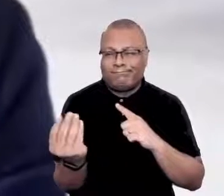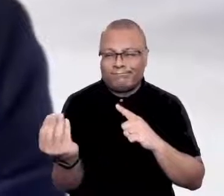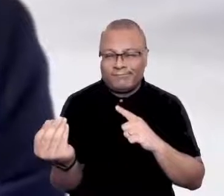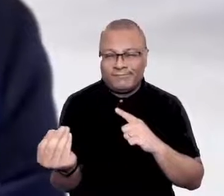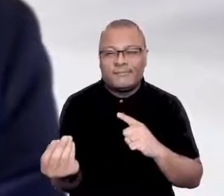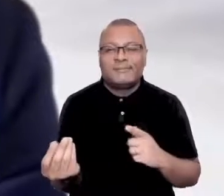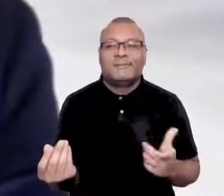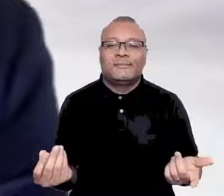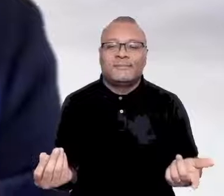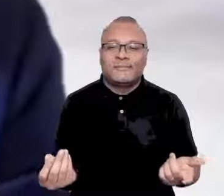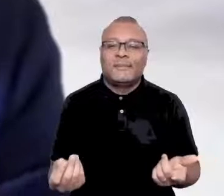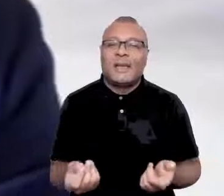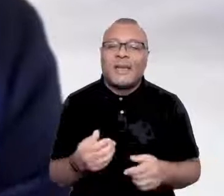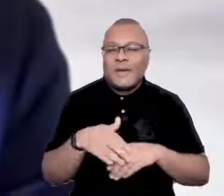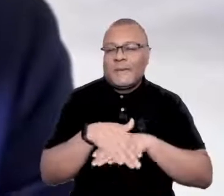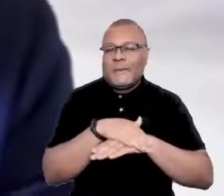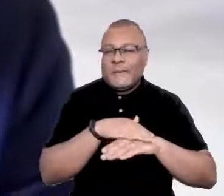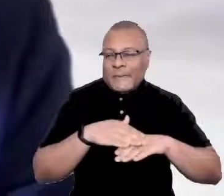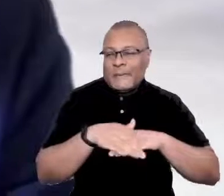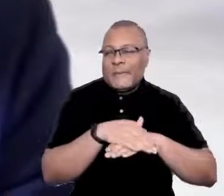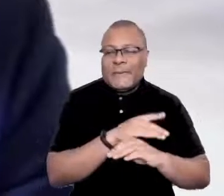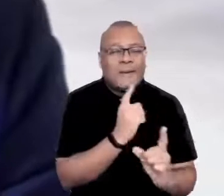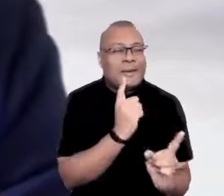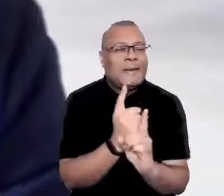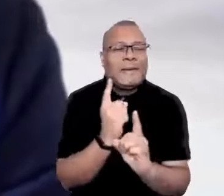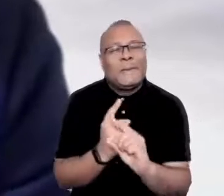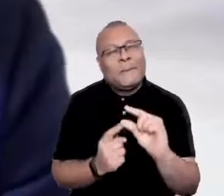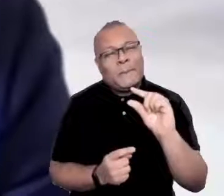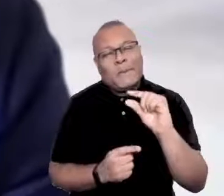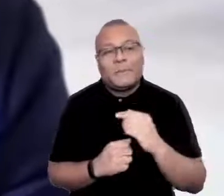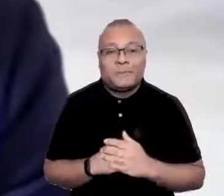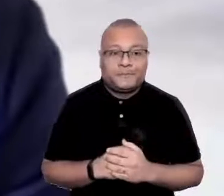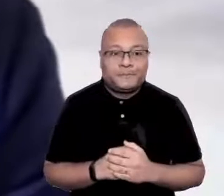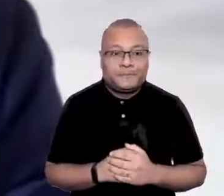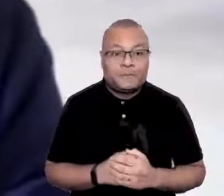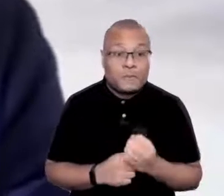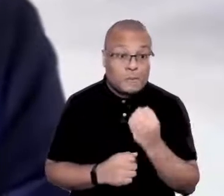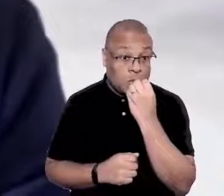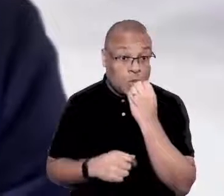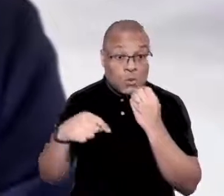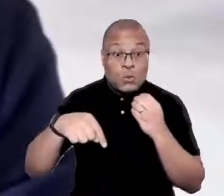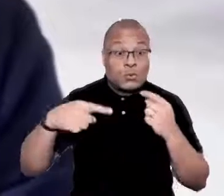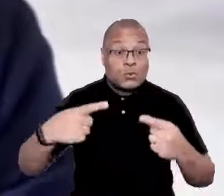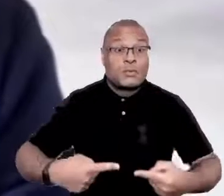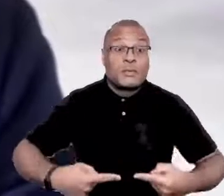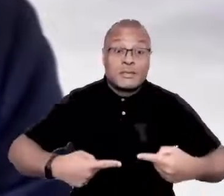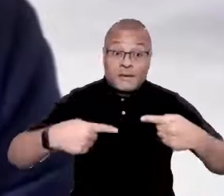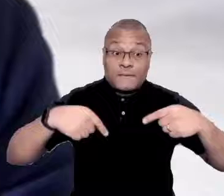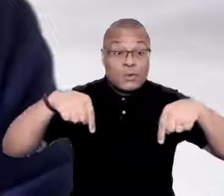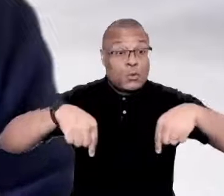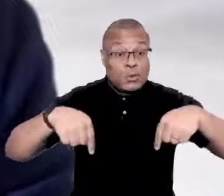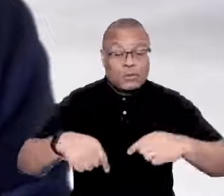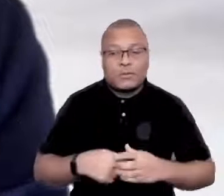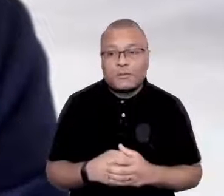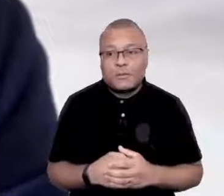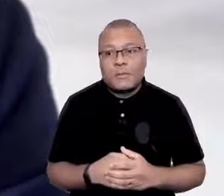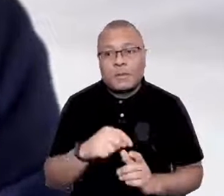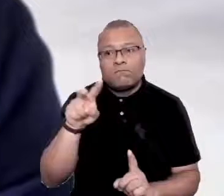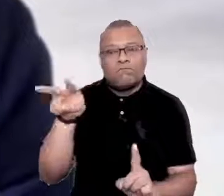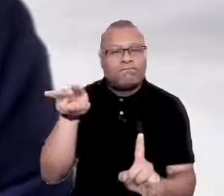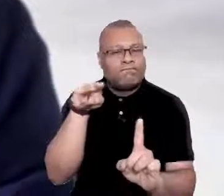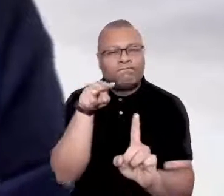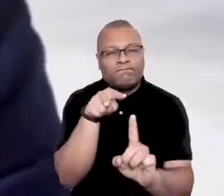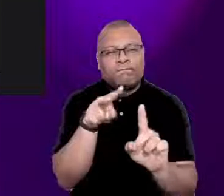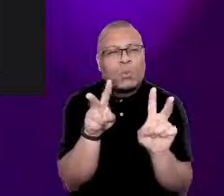gente conversa muito, mas se encontra muito pouco. Bom, então meu desafio é olhar para